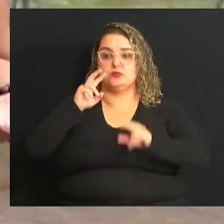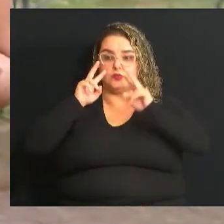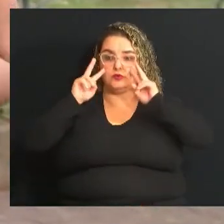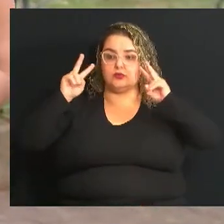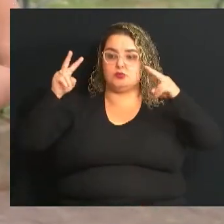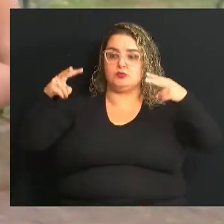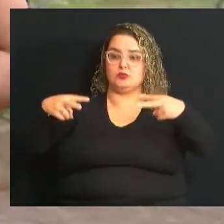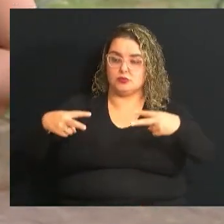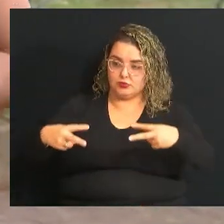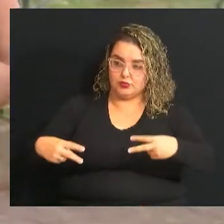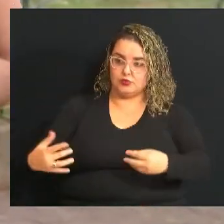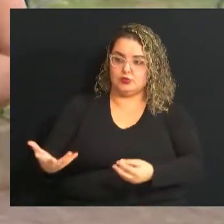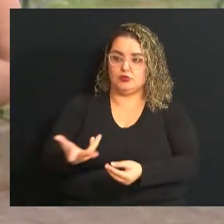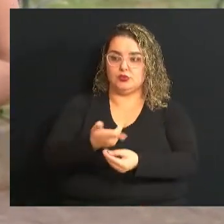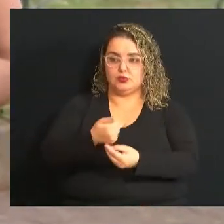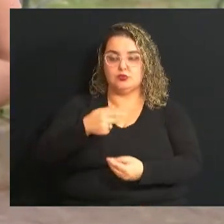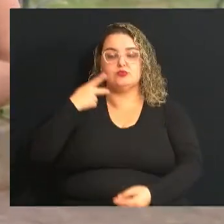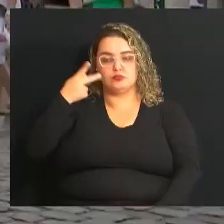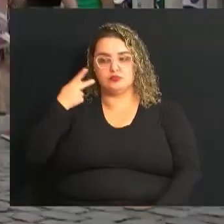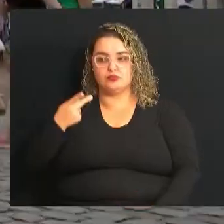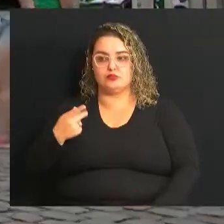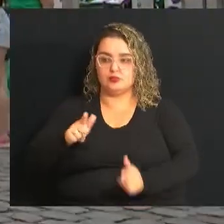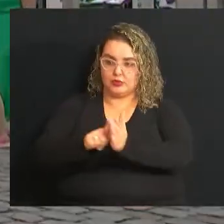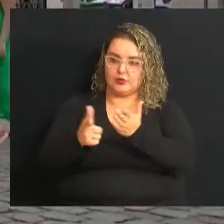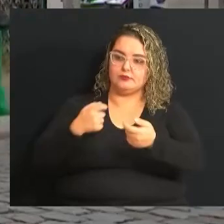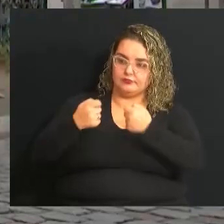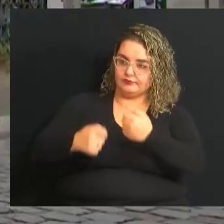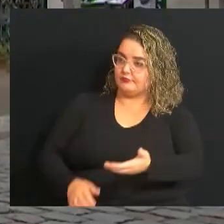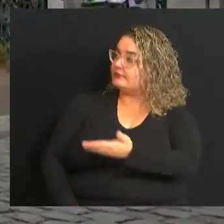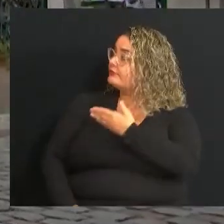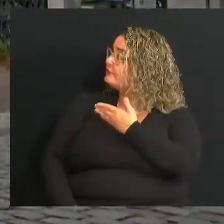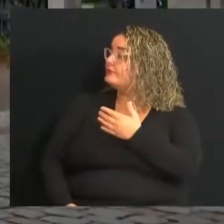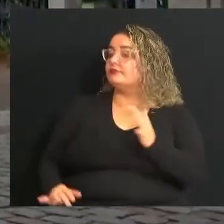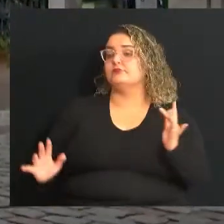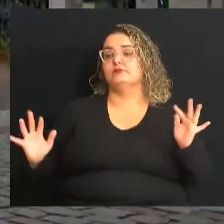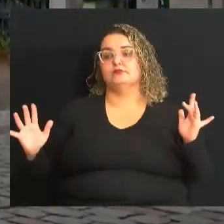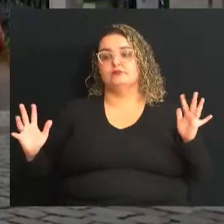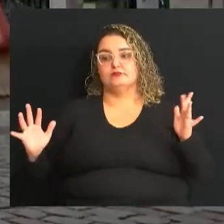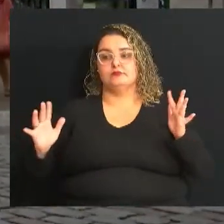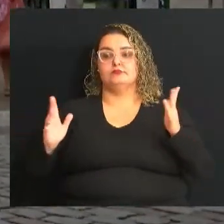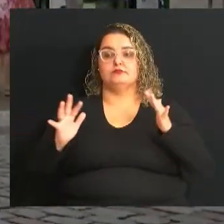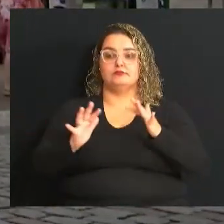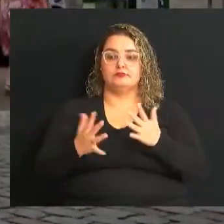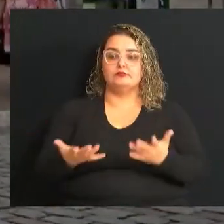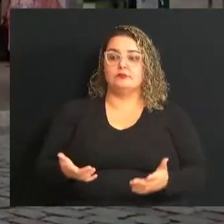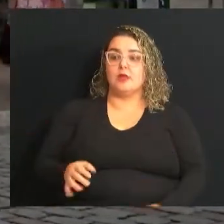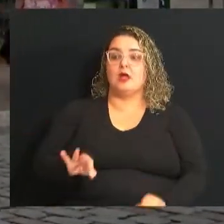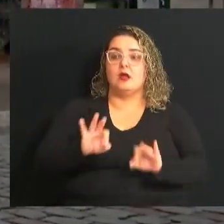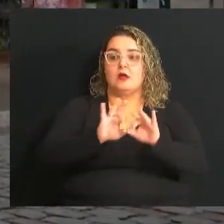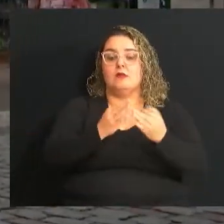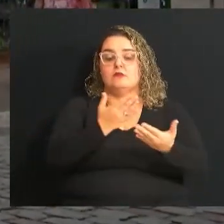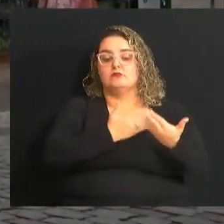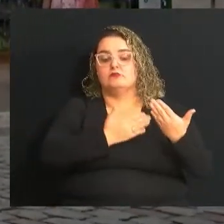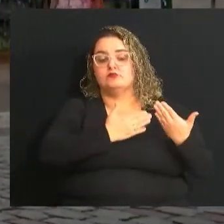Os homens usavam aquele bigode farto, né, que vinha aquelas coisas, né? Então assim, não dá. Tem umas fotos assim